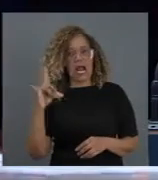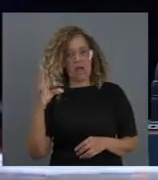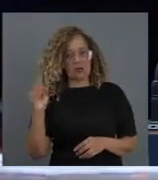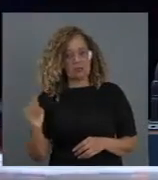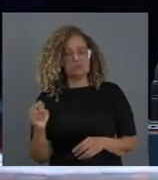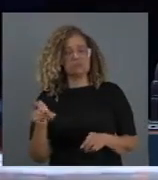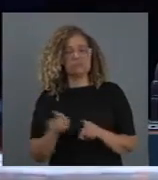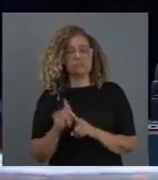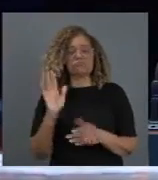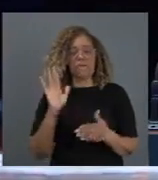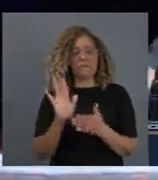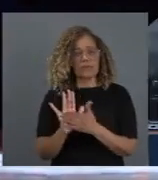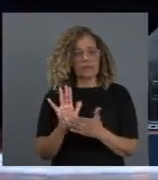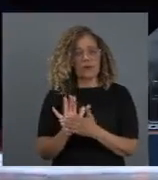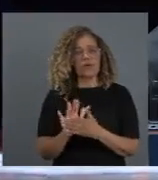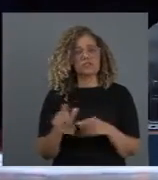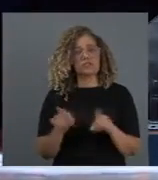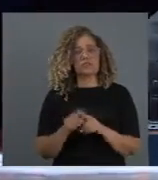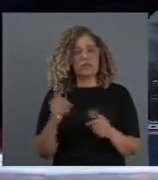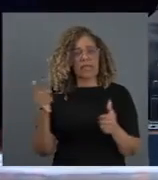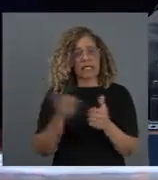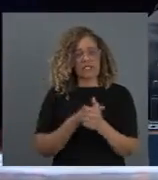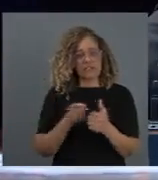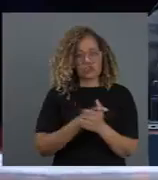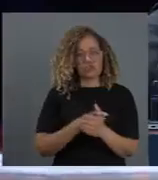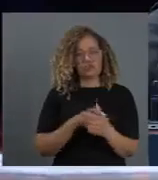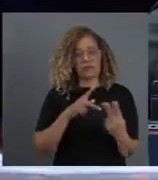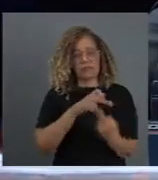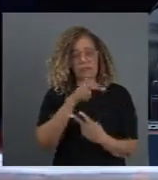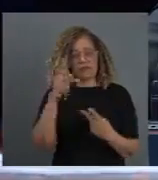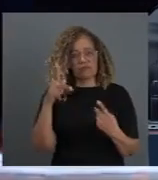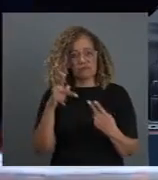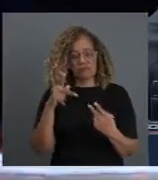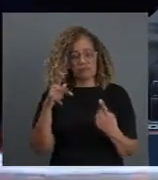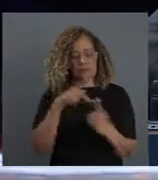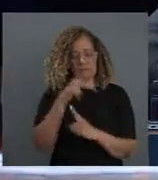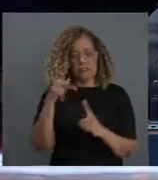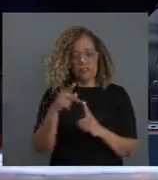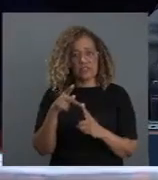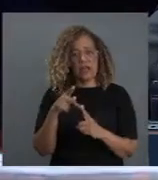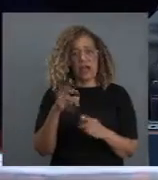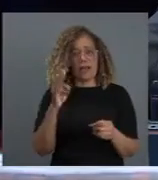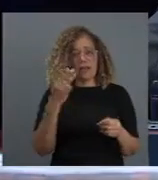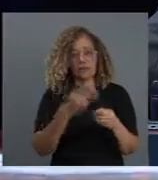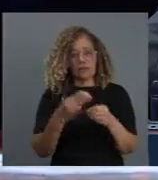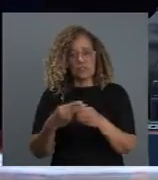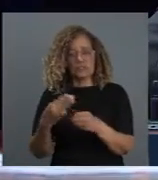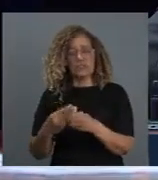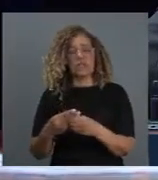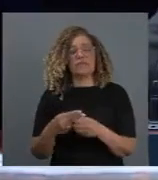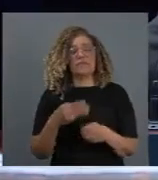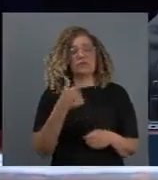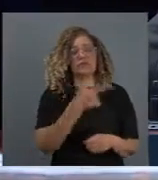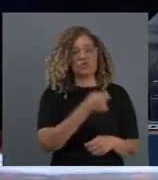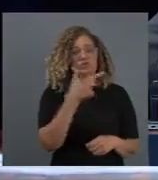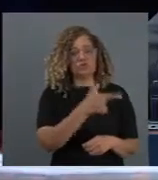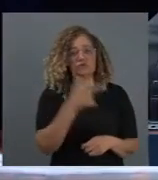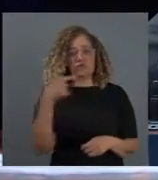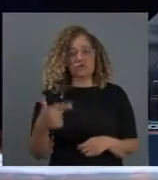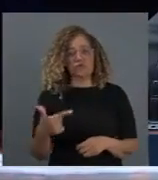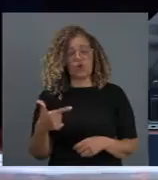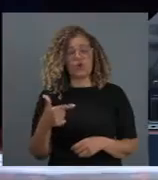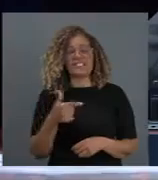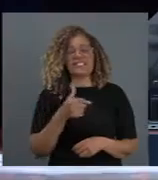da proposta, a dívida previdenciária dos municípios em 2022 era em torno de